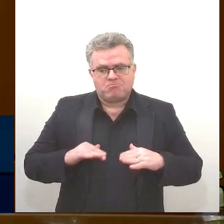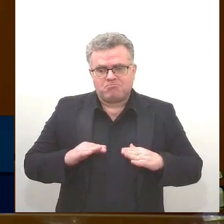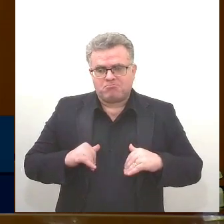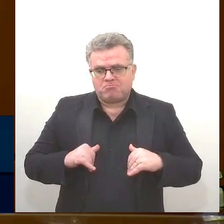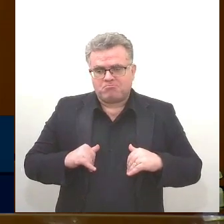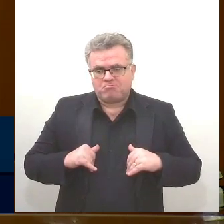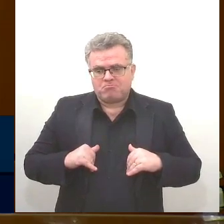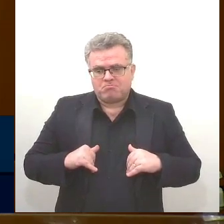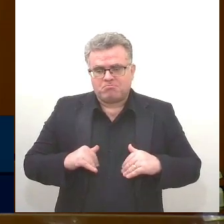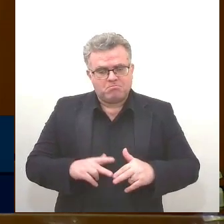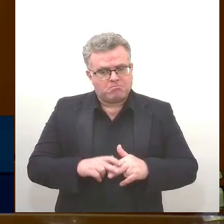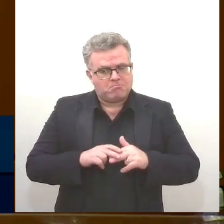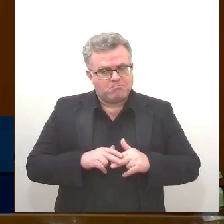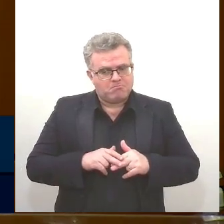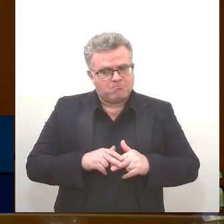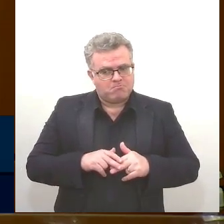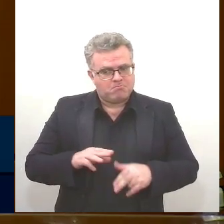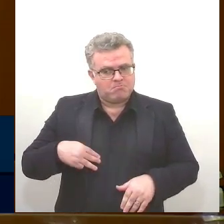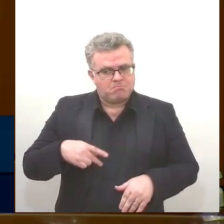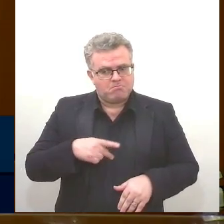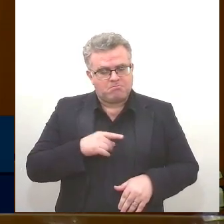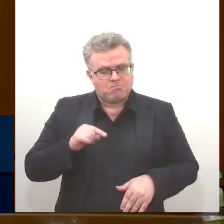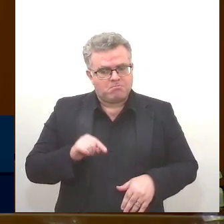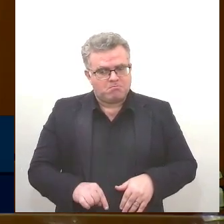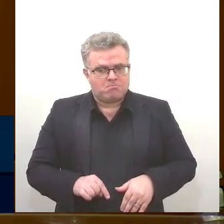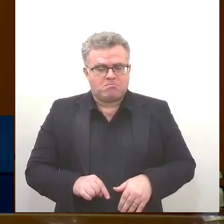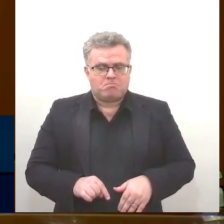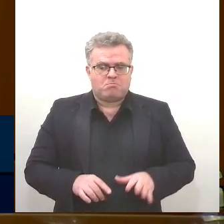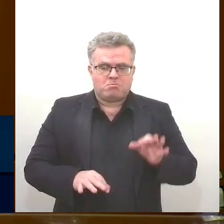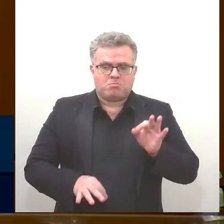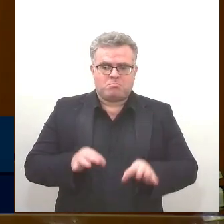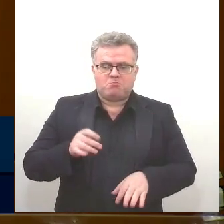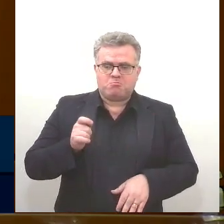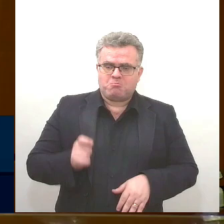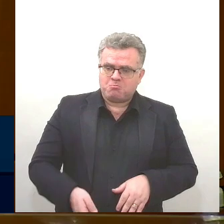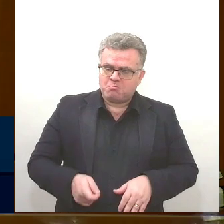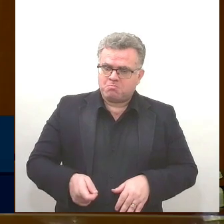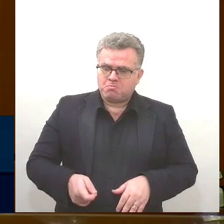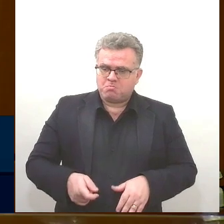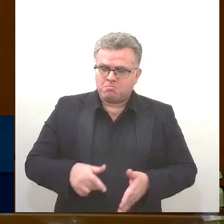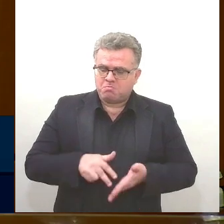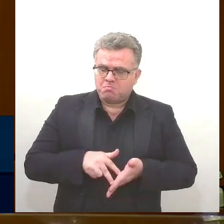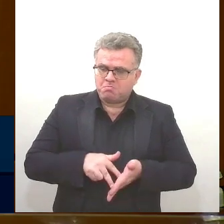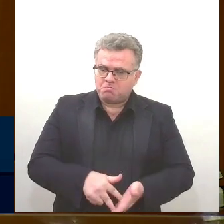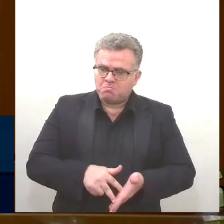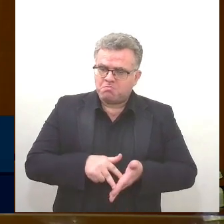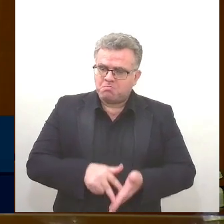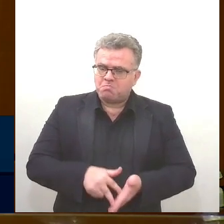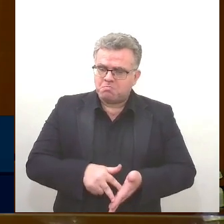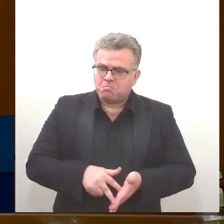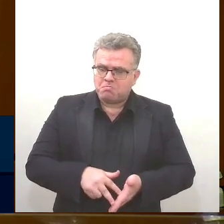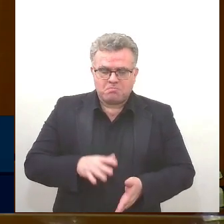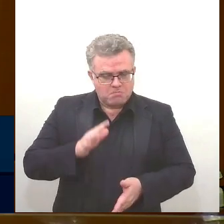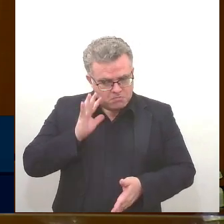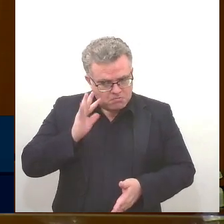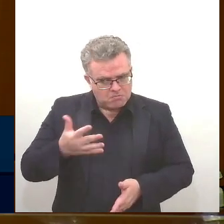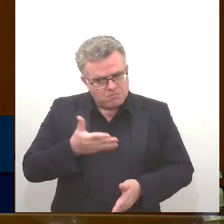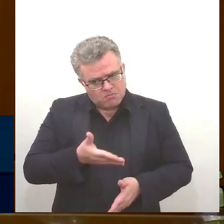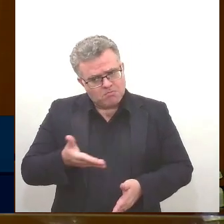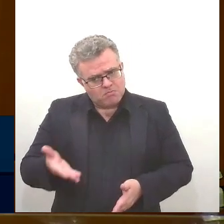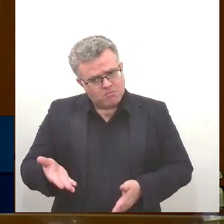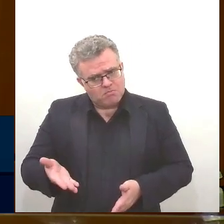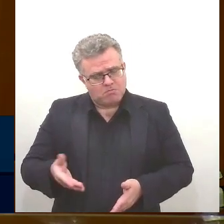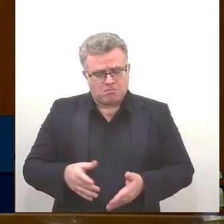Público que tem atuado de forma firme consistente independente